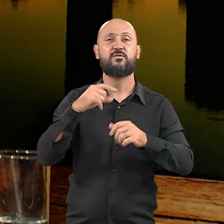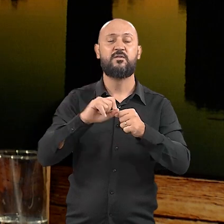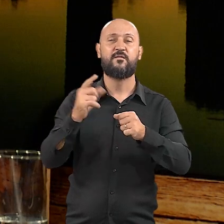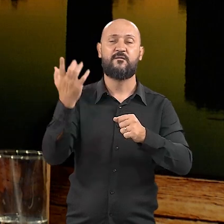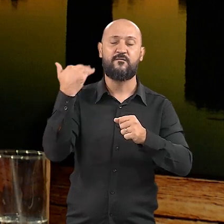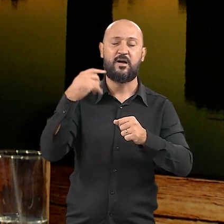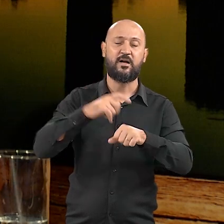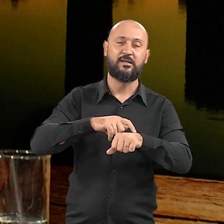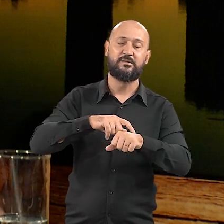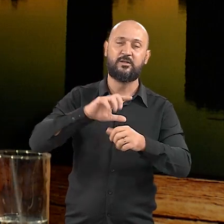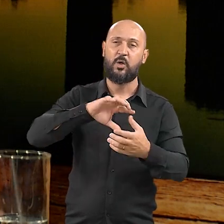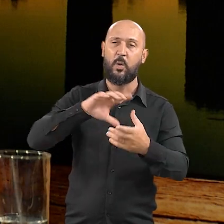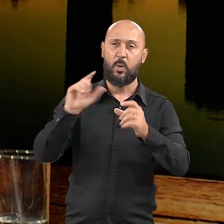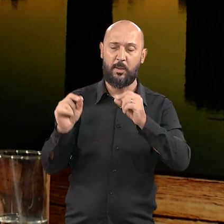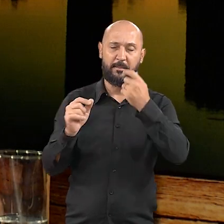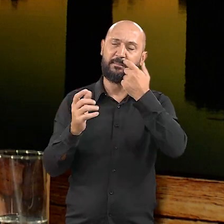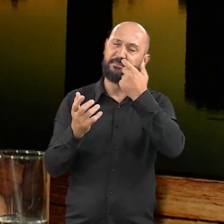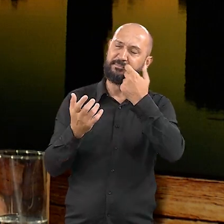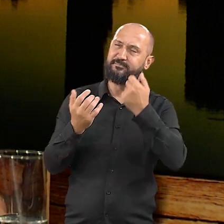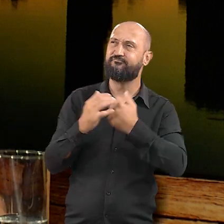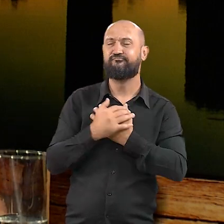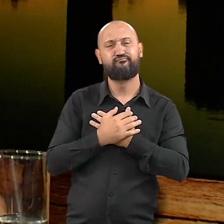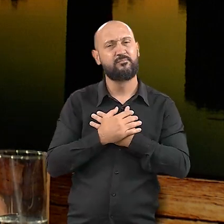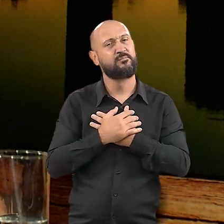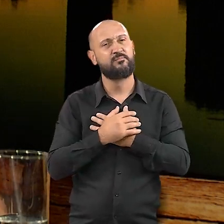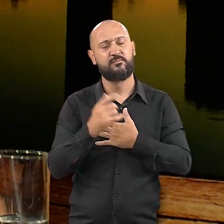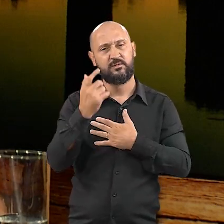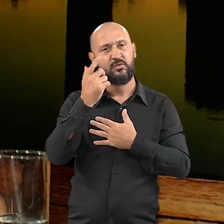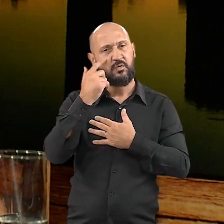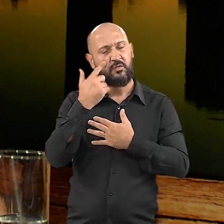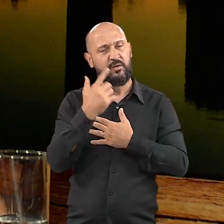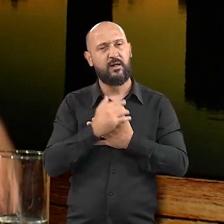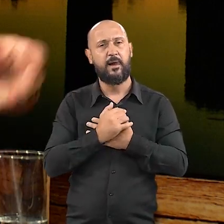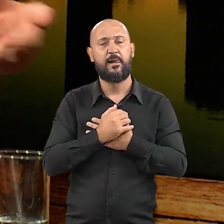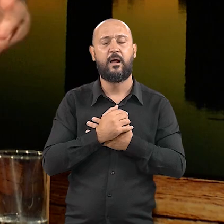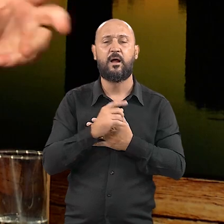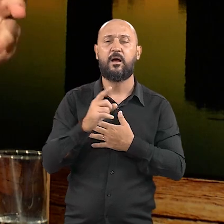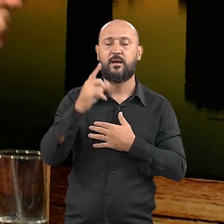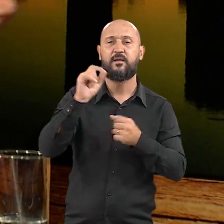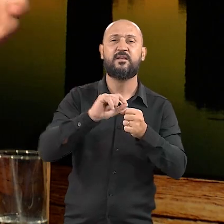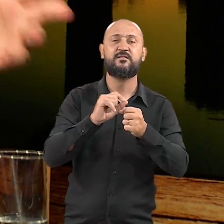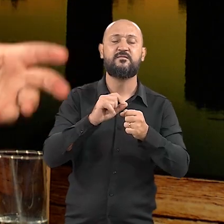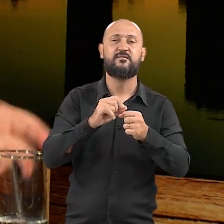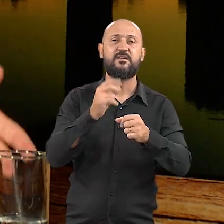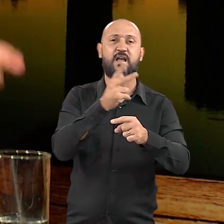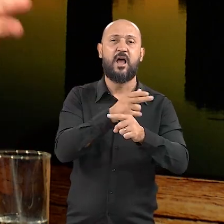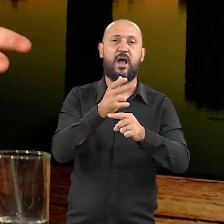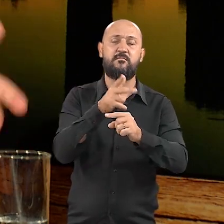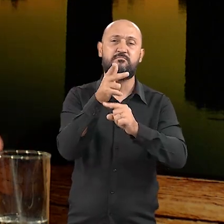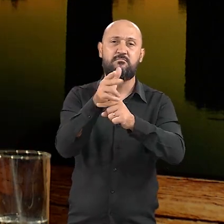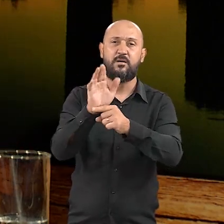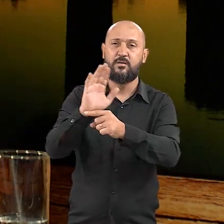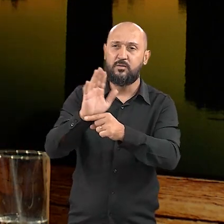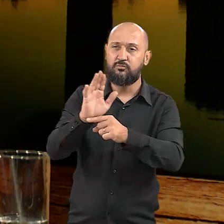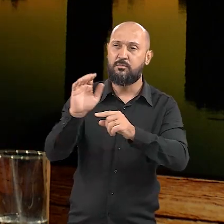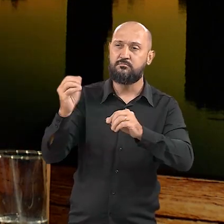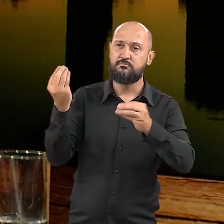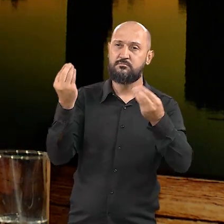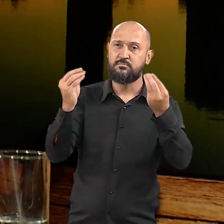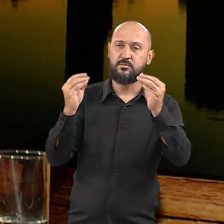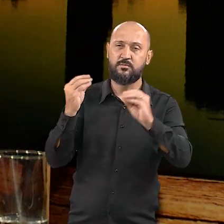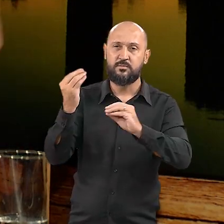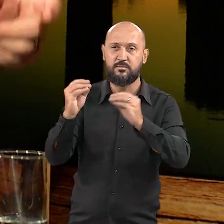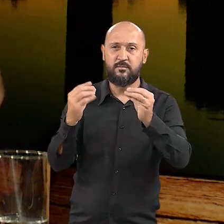feito Fases e Luas, aquela outra. E ele falou, deixa eu dar uma olhada. Aí resolvemos fazer o clipe. E fizemos o clipe com imagem